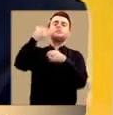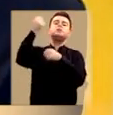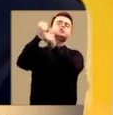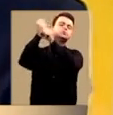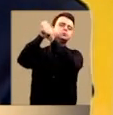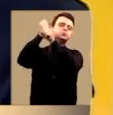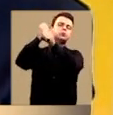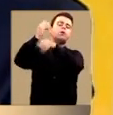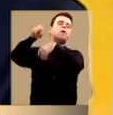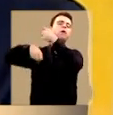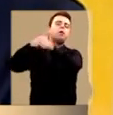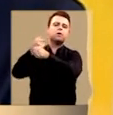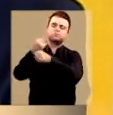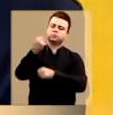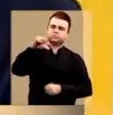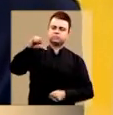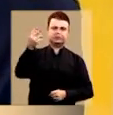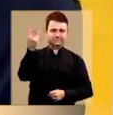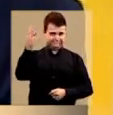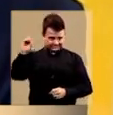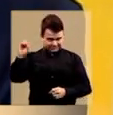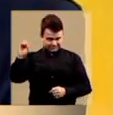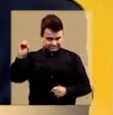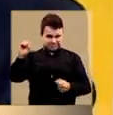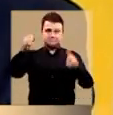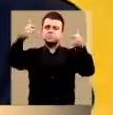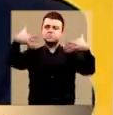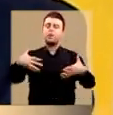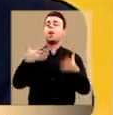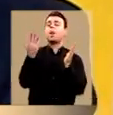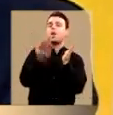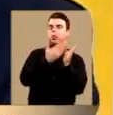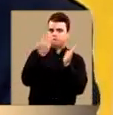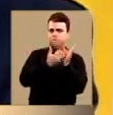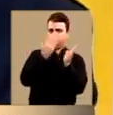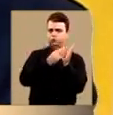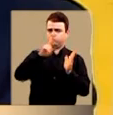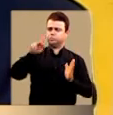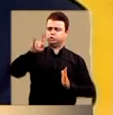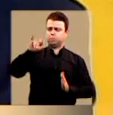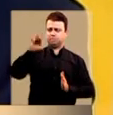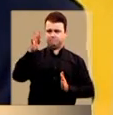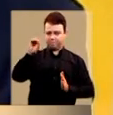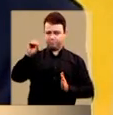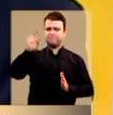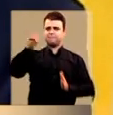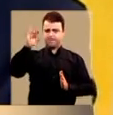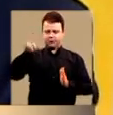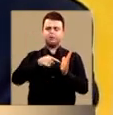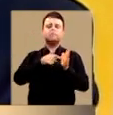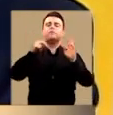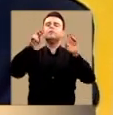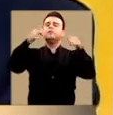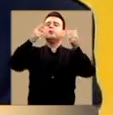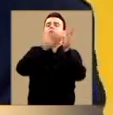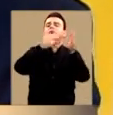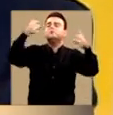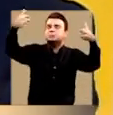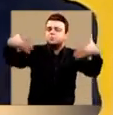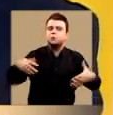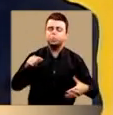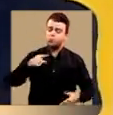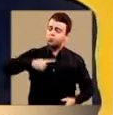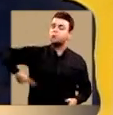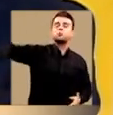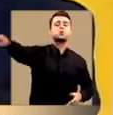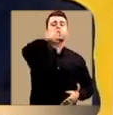anos depois desse congresso, em 1930, nós vamos ter uma obra de fundamental importância do Gilberto Freire, chamado Casa Grande Senzala, e lá